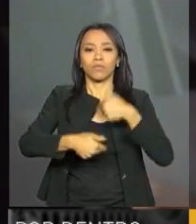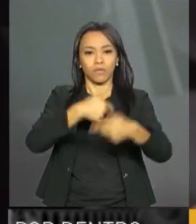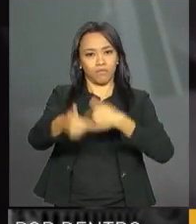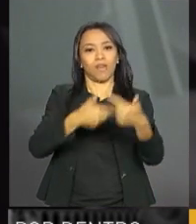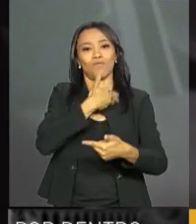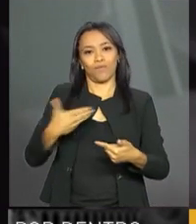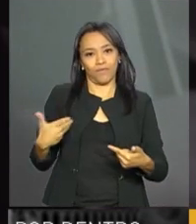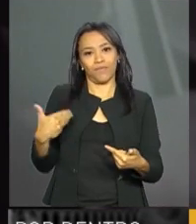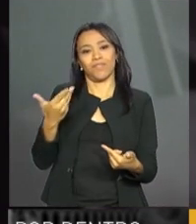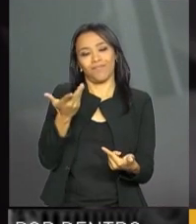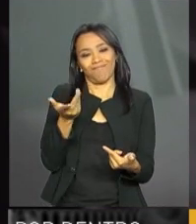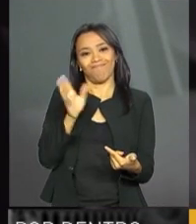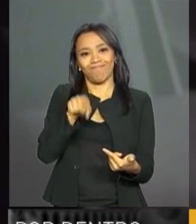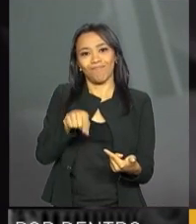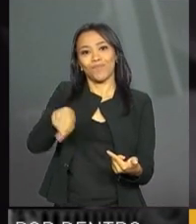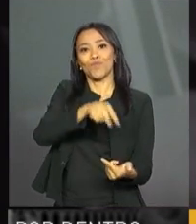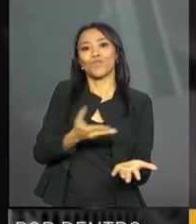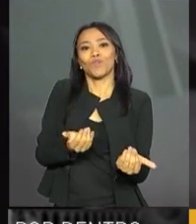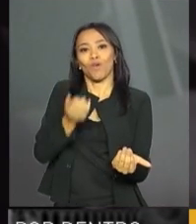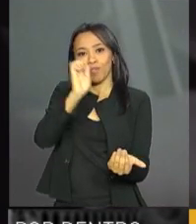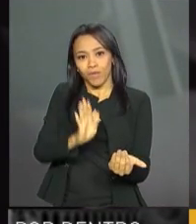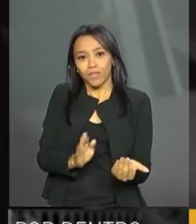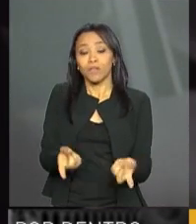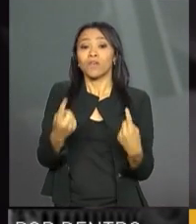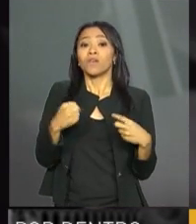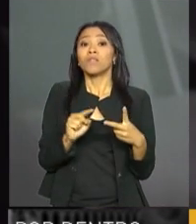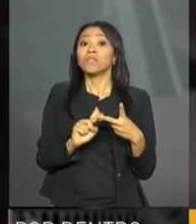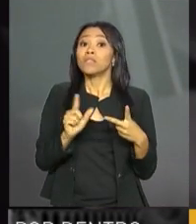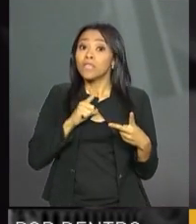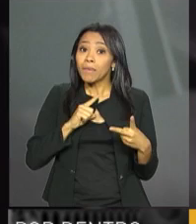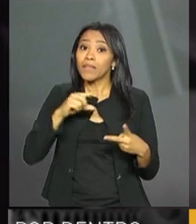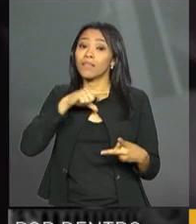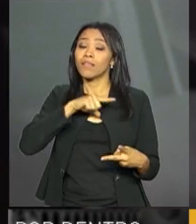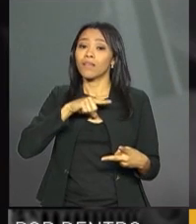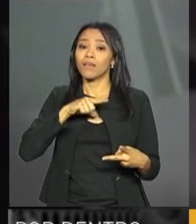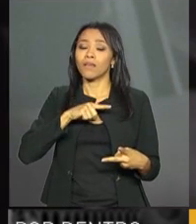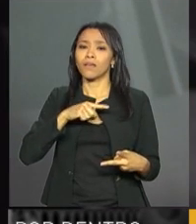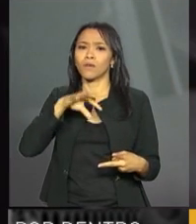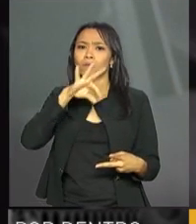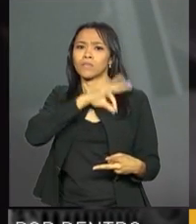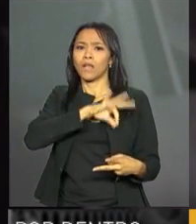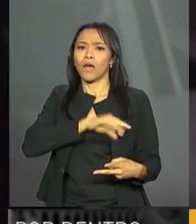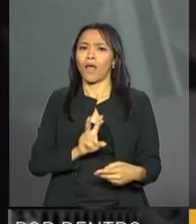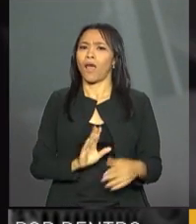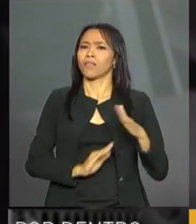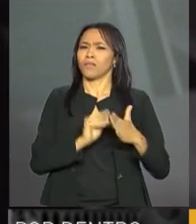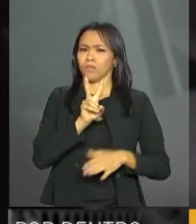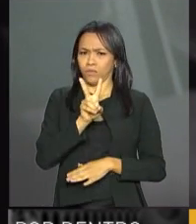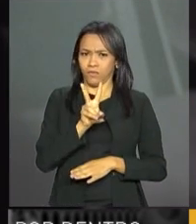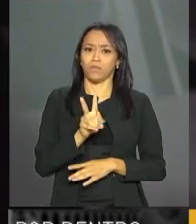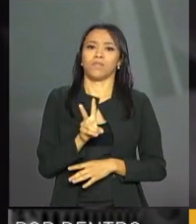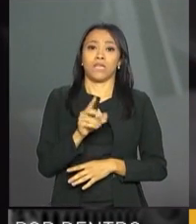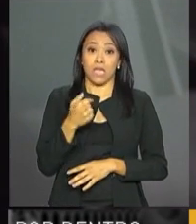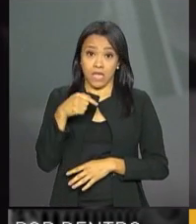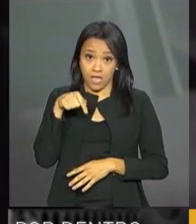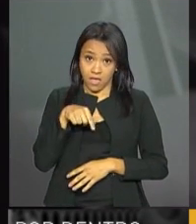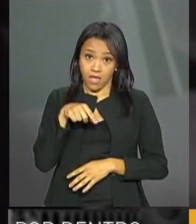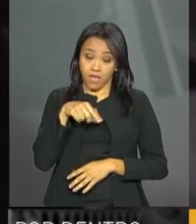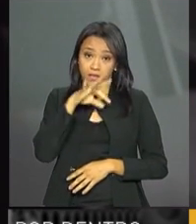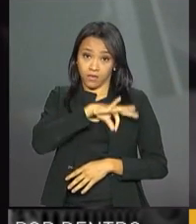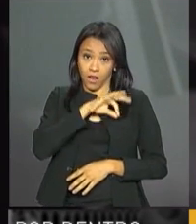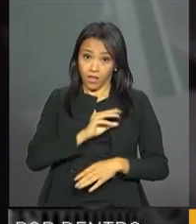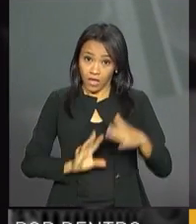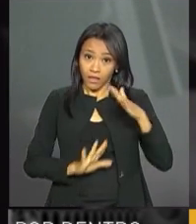governo jovens brasileiros e além disso ter renda familiar per capita de dois salários mínimos esses dois